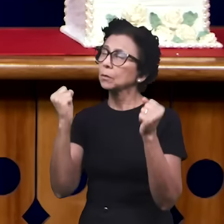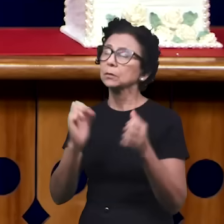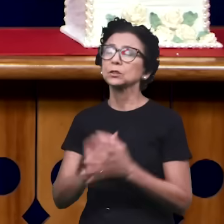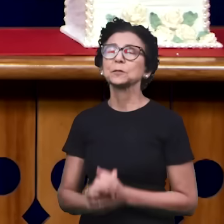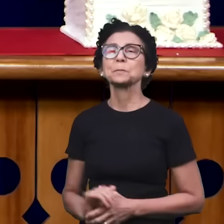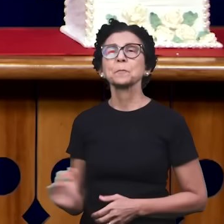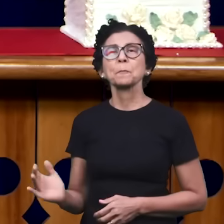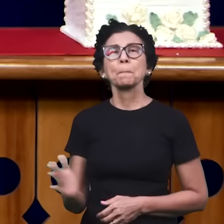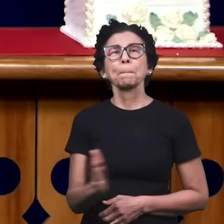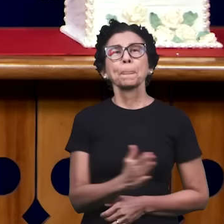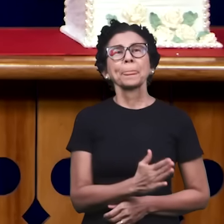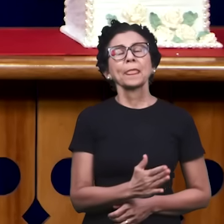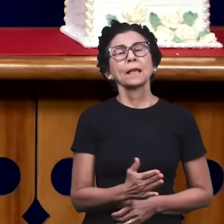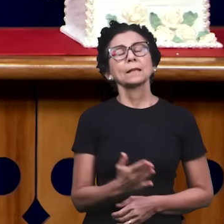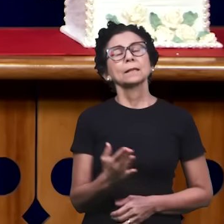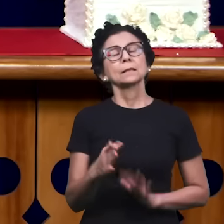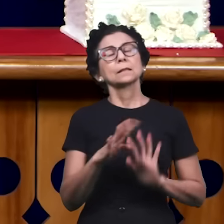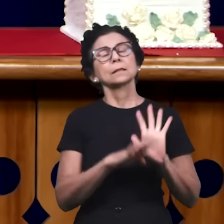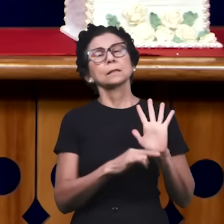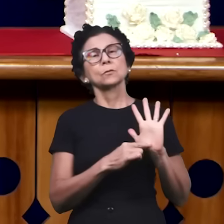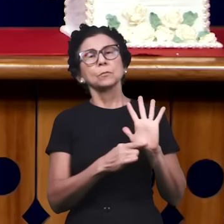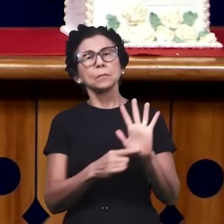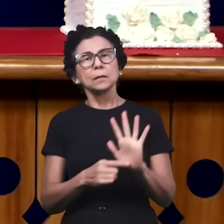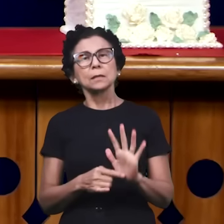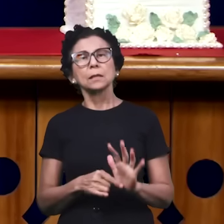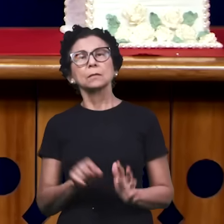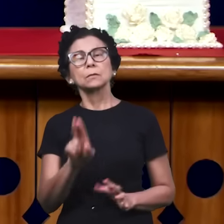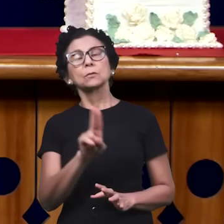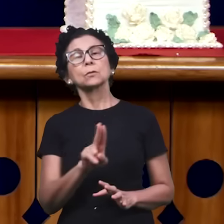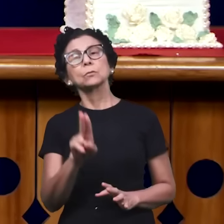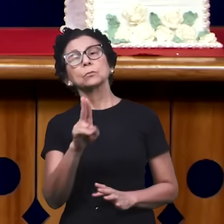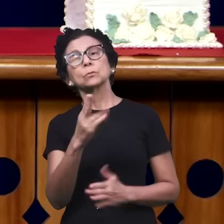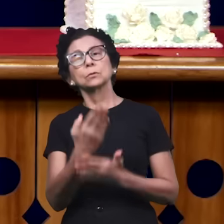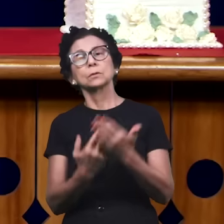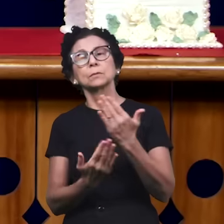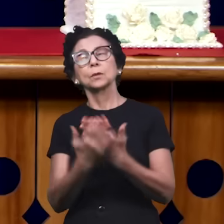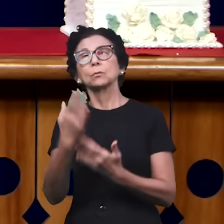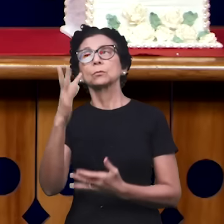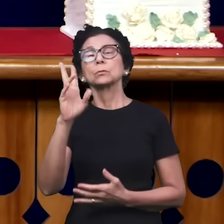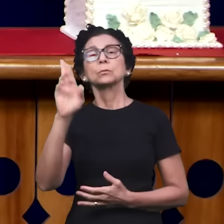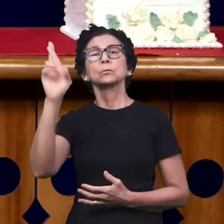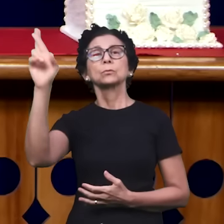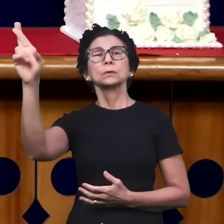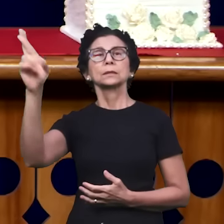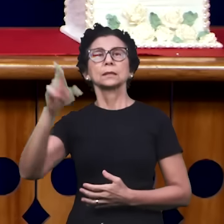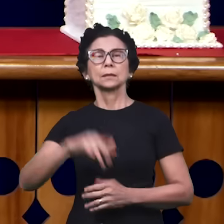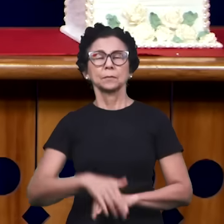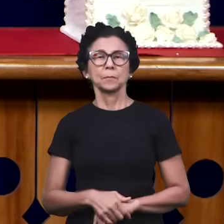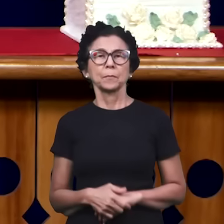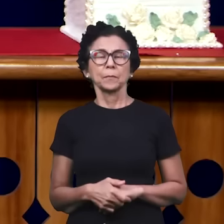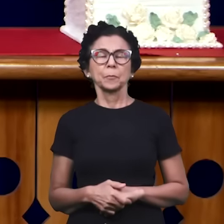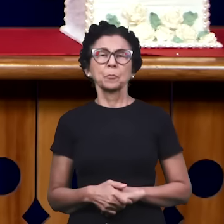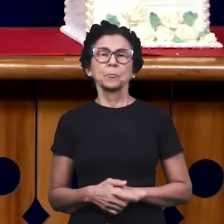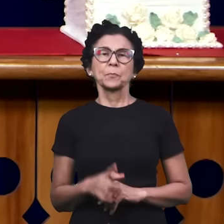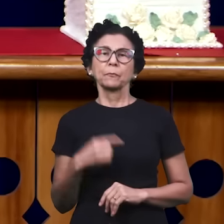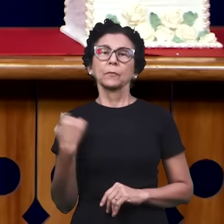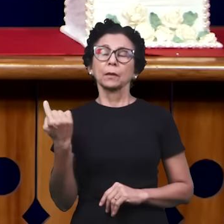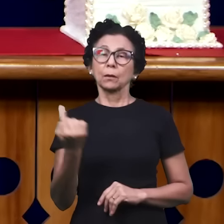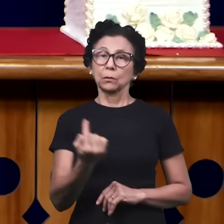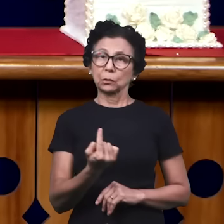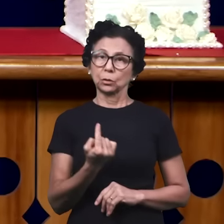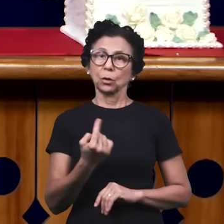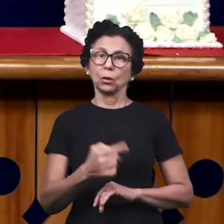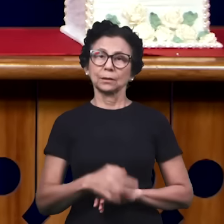outros momentos na palavra em que fala dessa instrumentalidade. Olha, nós devemos ser um instrumento, nós somos um